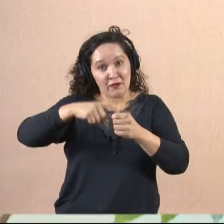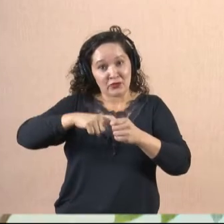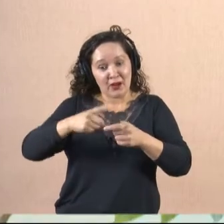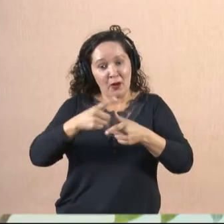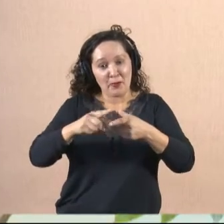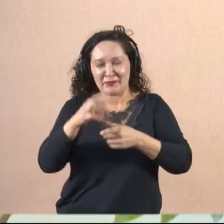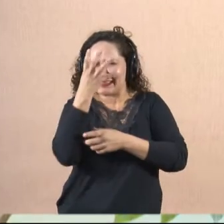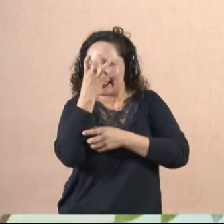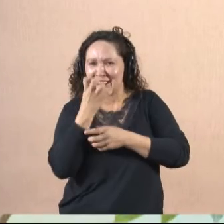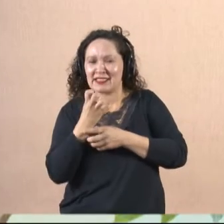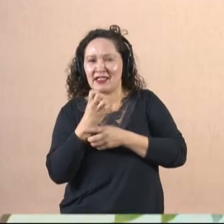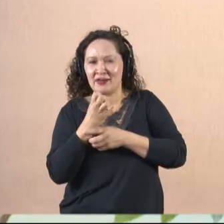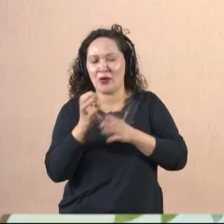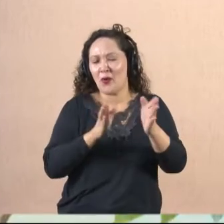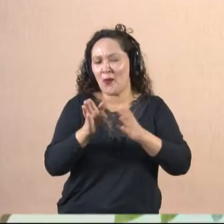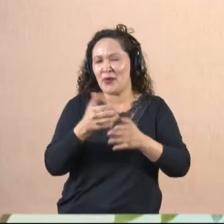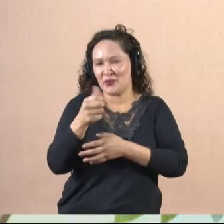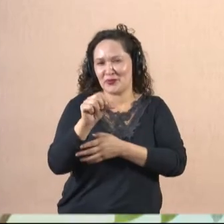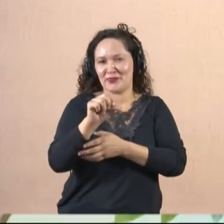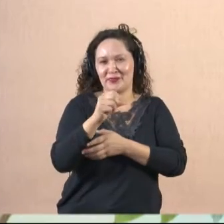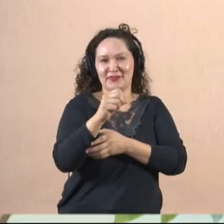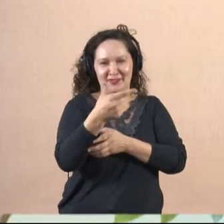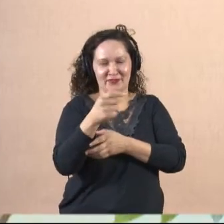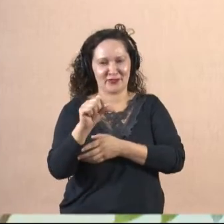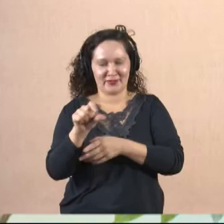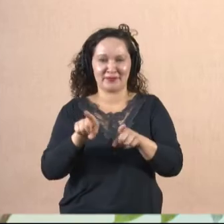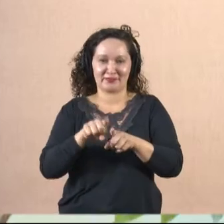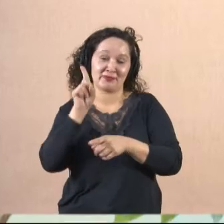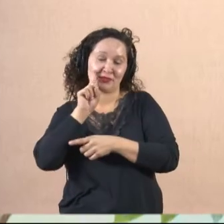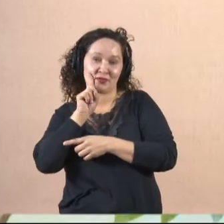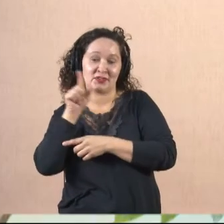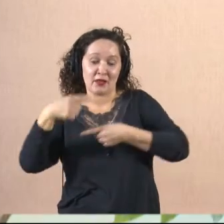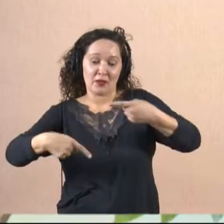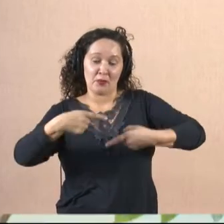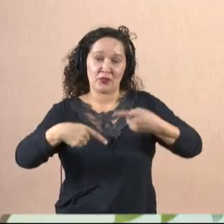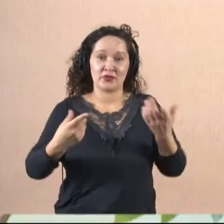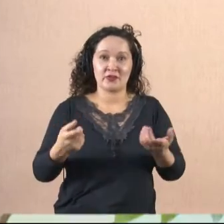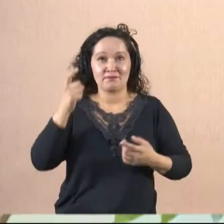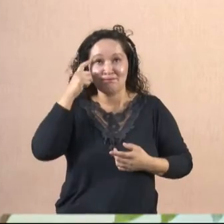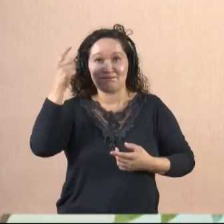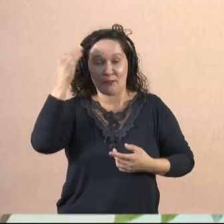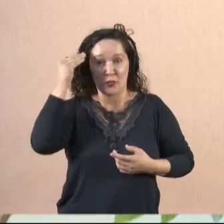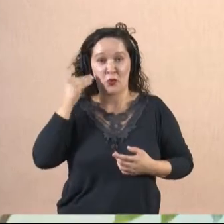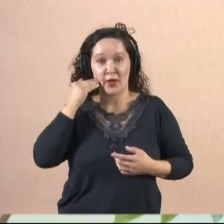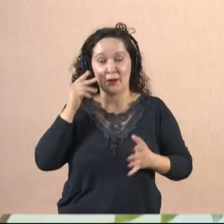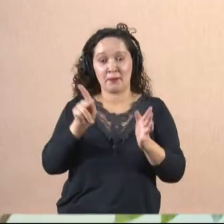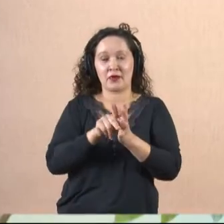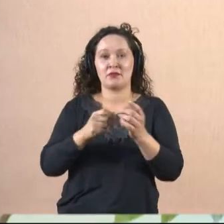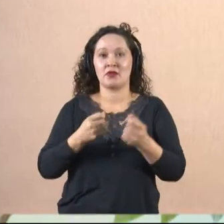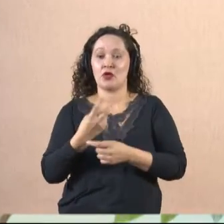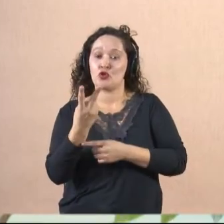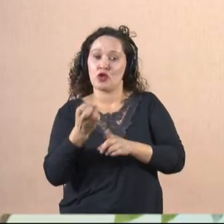econômica grande depressão e naqueles tempos com essa política versão da coreia se